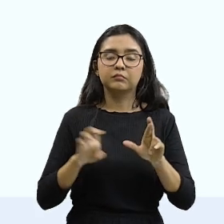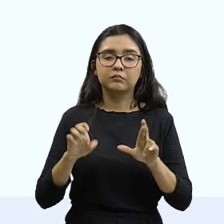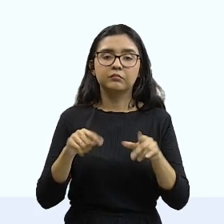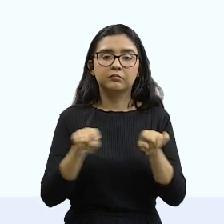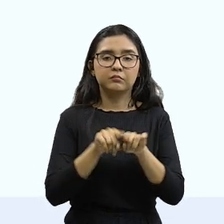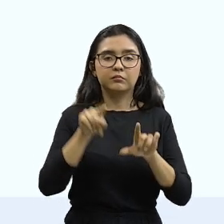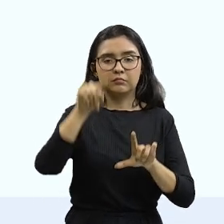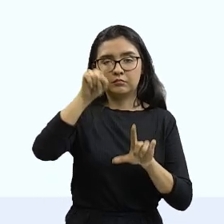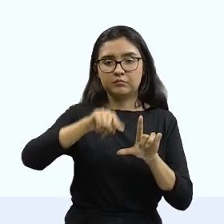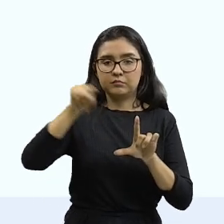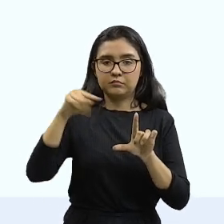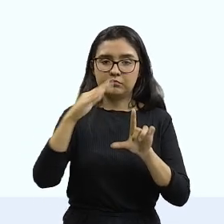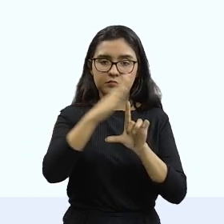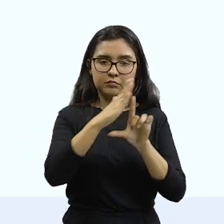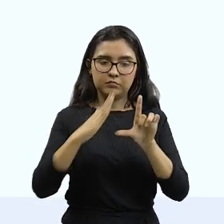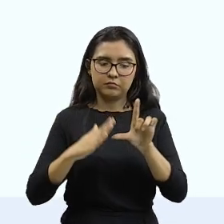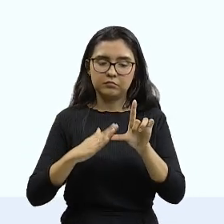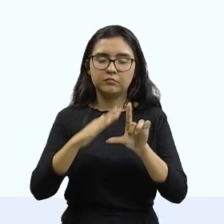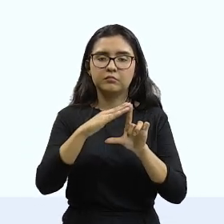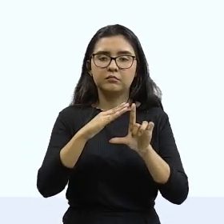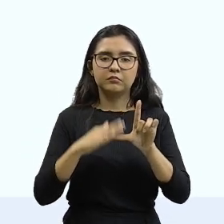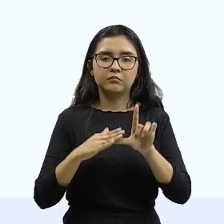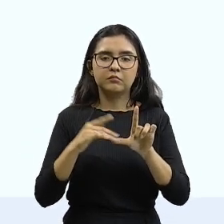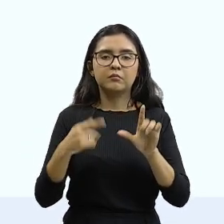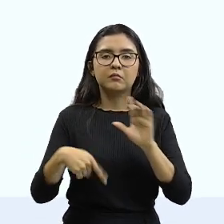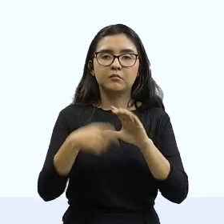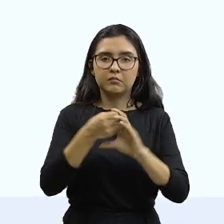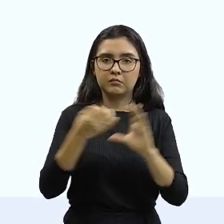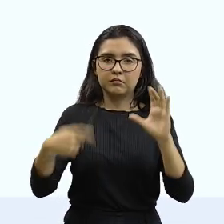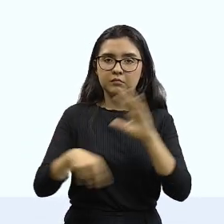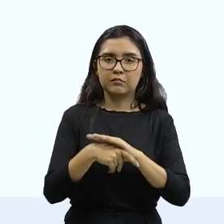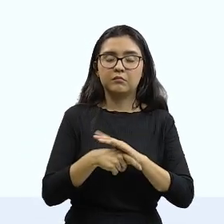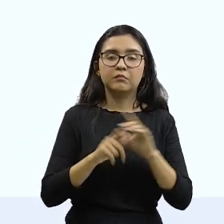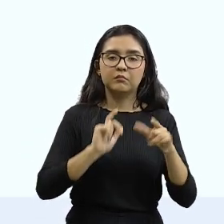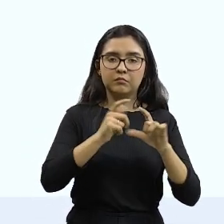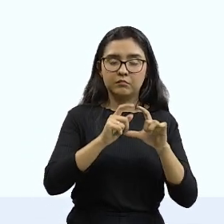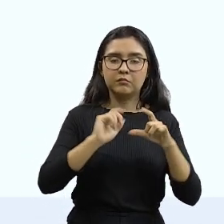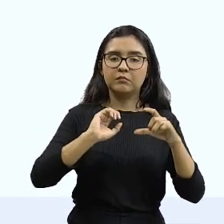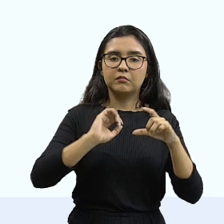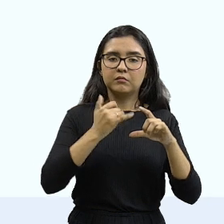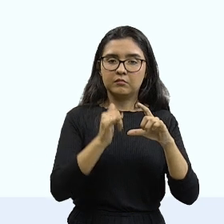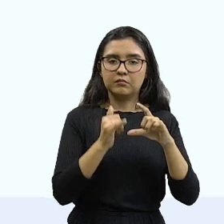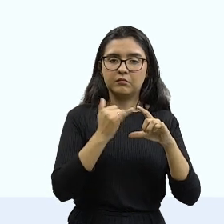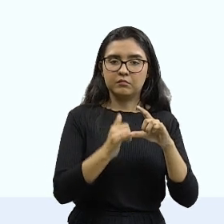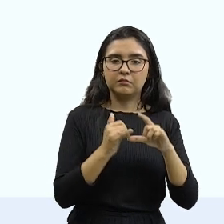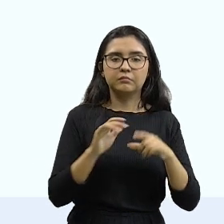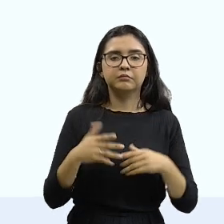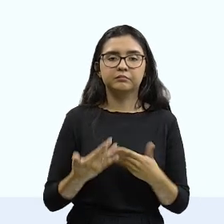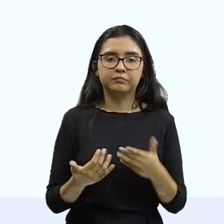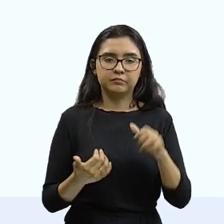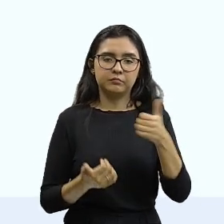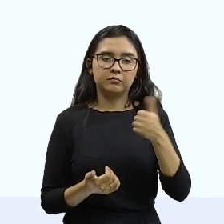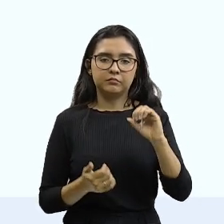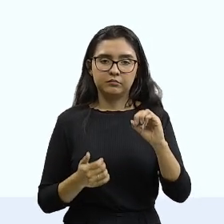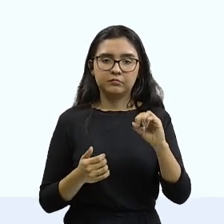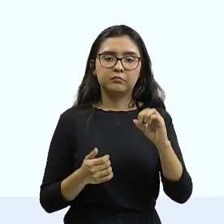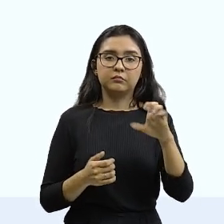gráfico mostra a curva característica desse gerador. A gente já pega aqui 10 volts é o